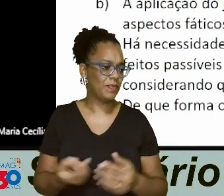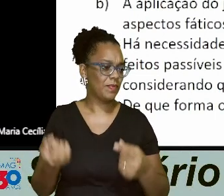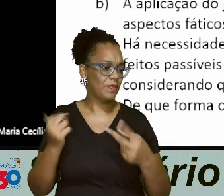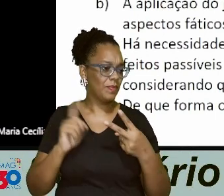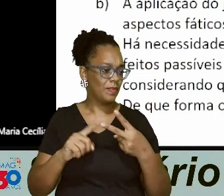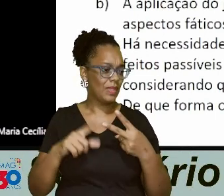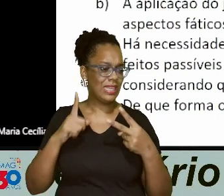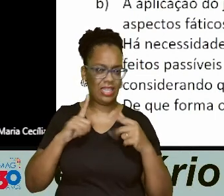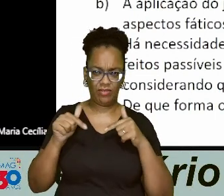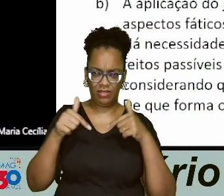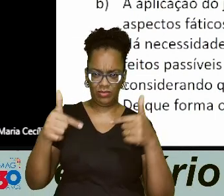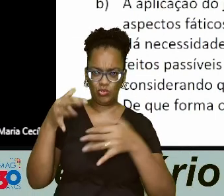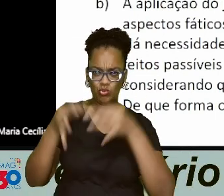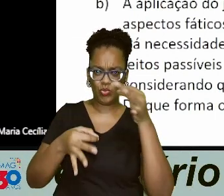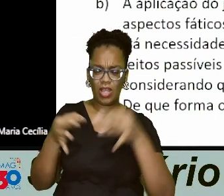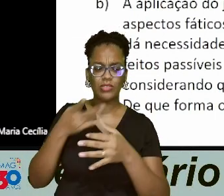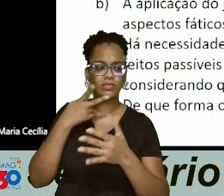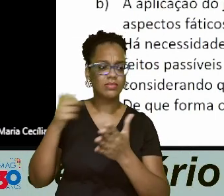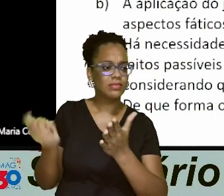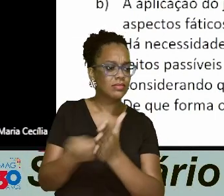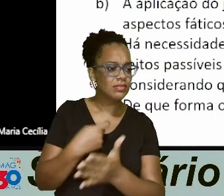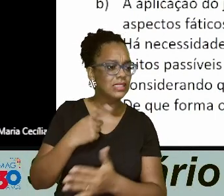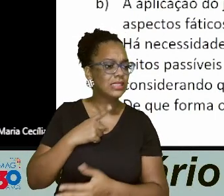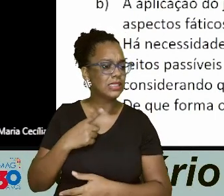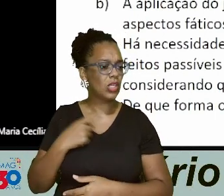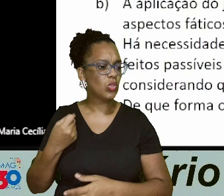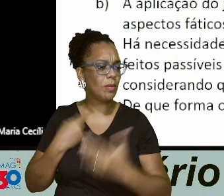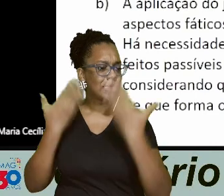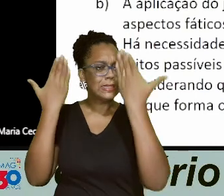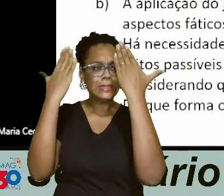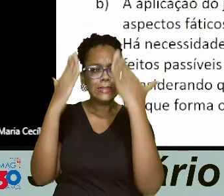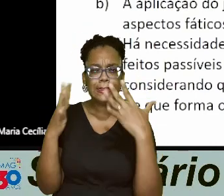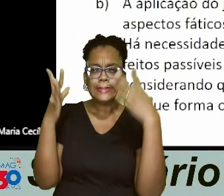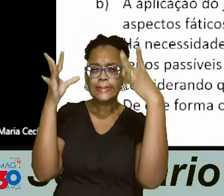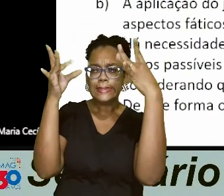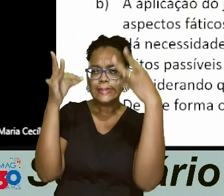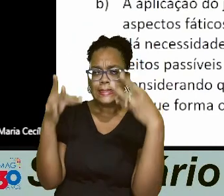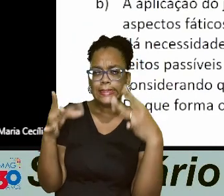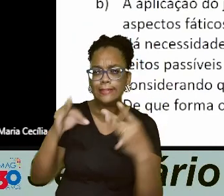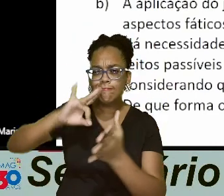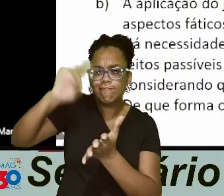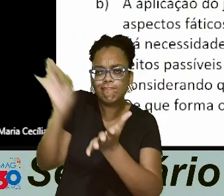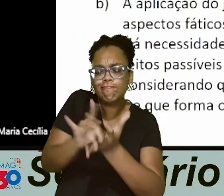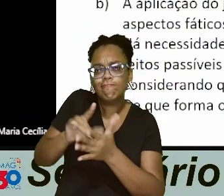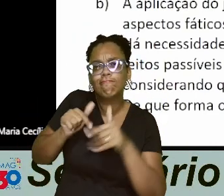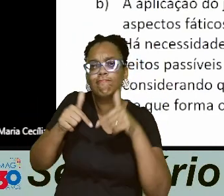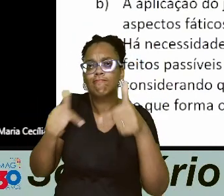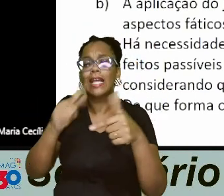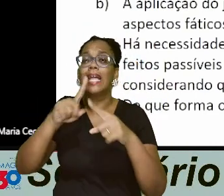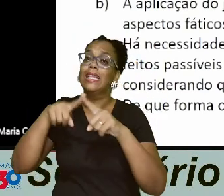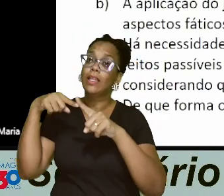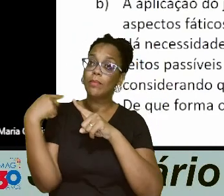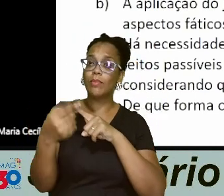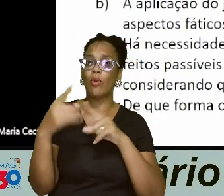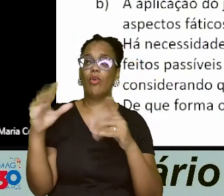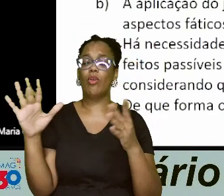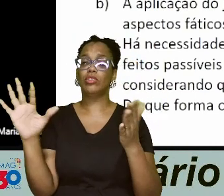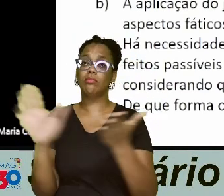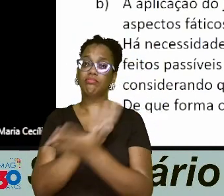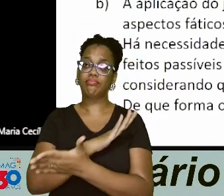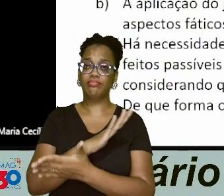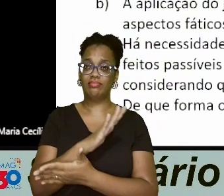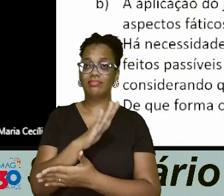proferido, né, nessa aplicação ela demanda um exame minucioso de aspectos fáticos para fins de sua aplicação e consequente extinção da execução, também era uma